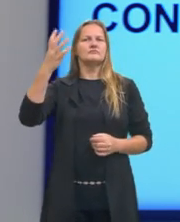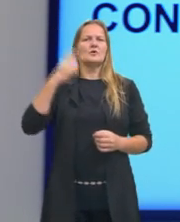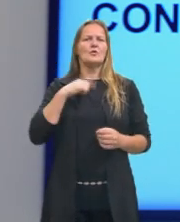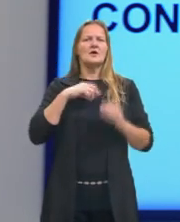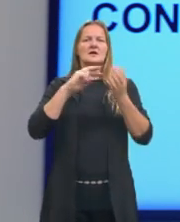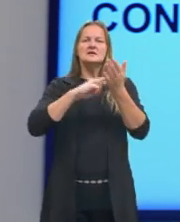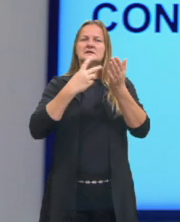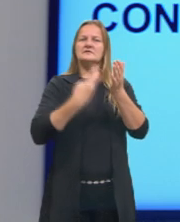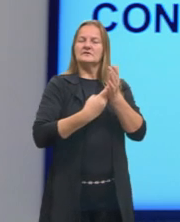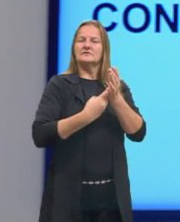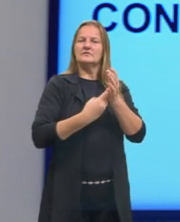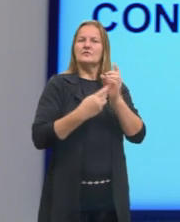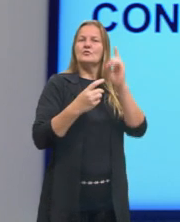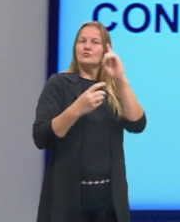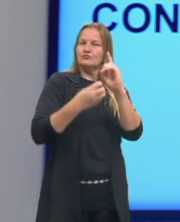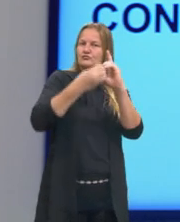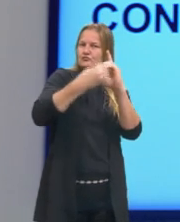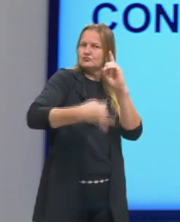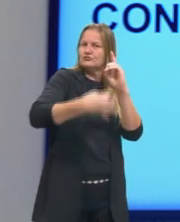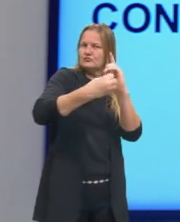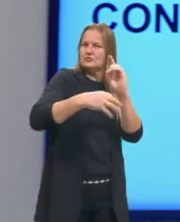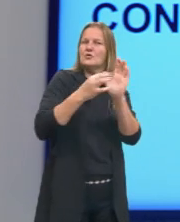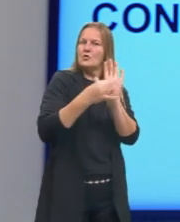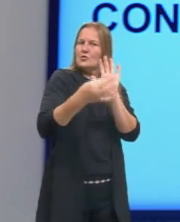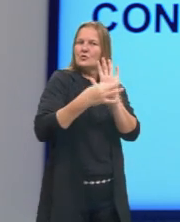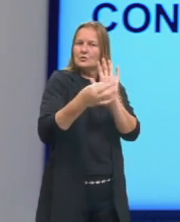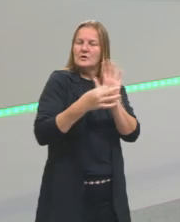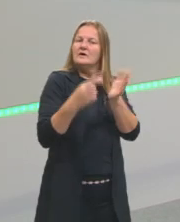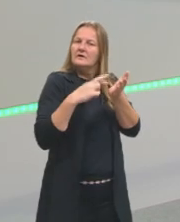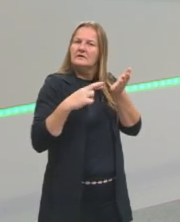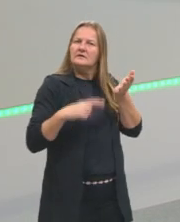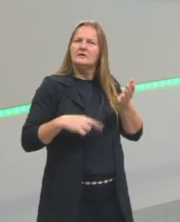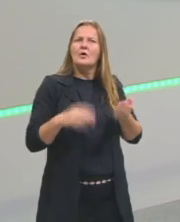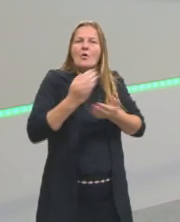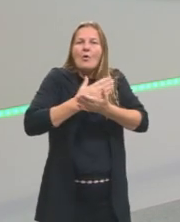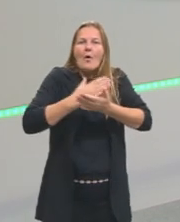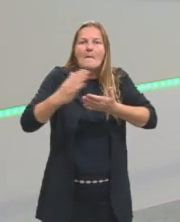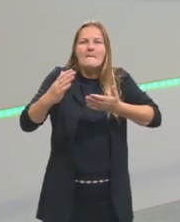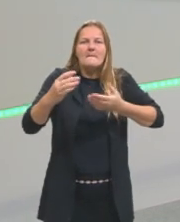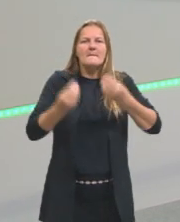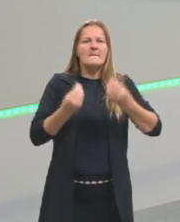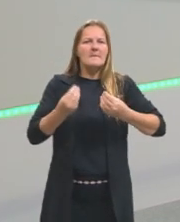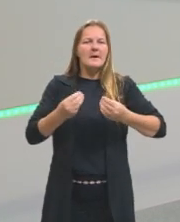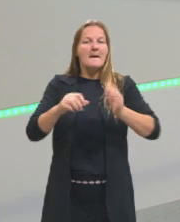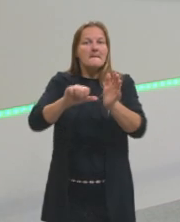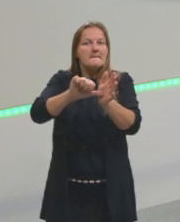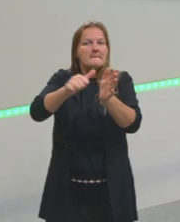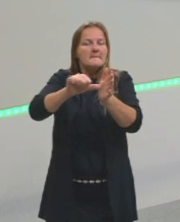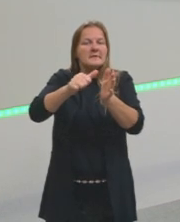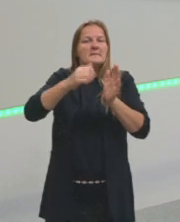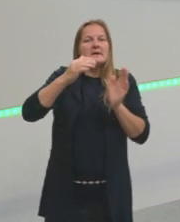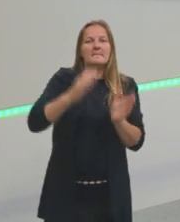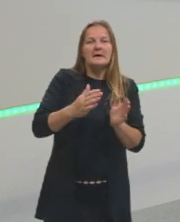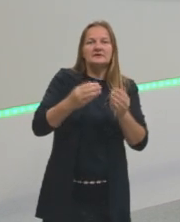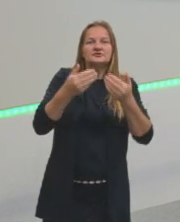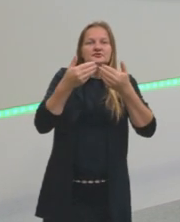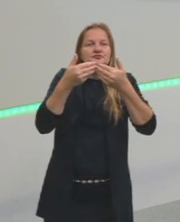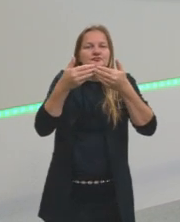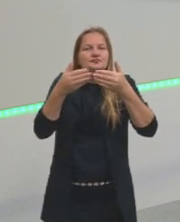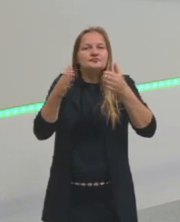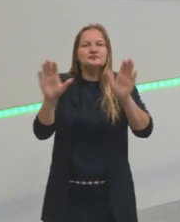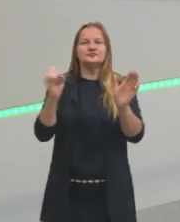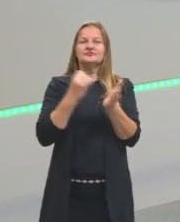significa o cheiro dissertativo-argumentativo né a redação ele vai começar aqui então essa primeira parte da introdução